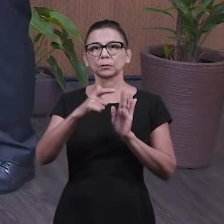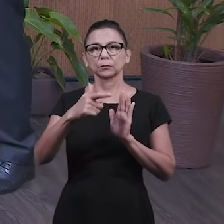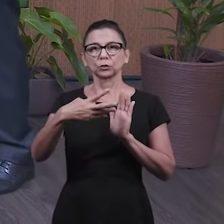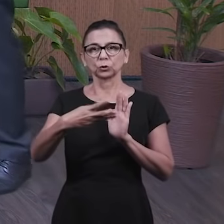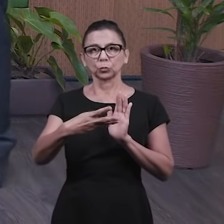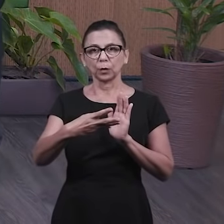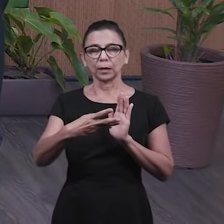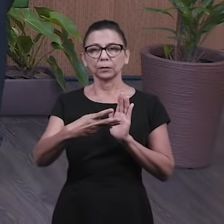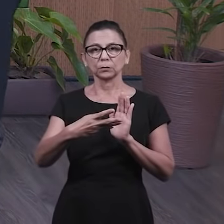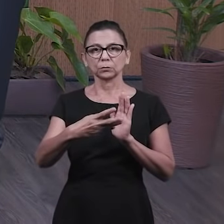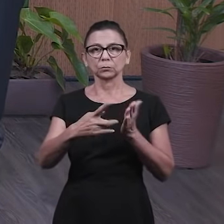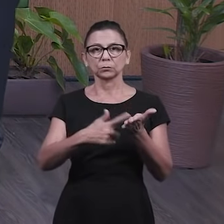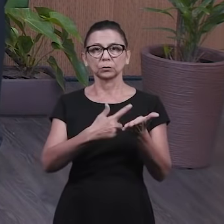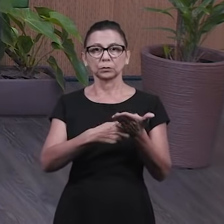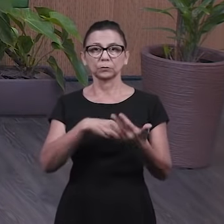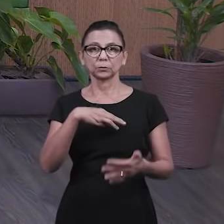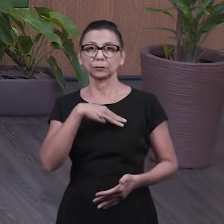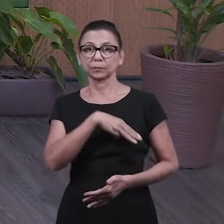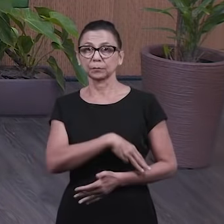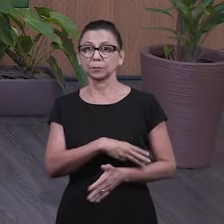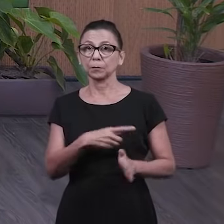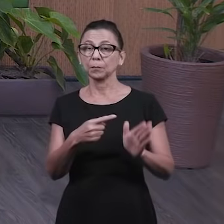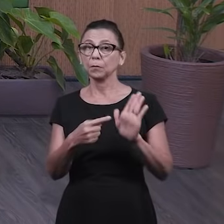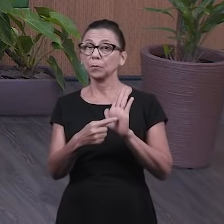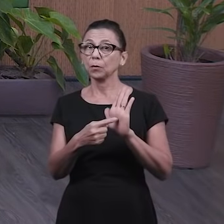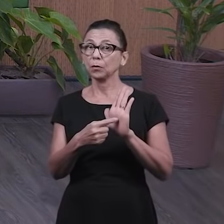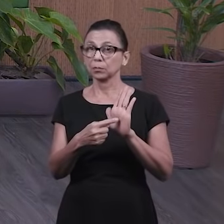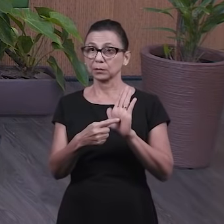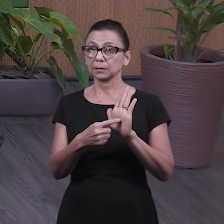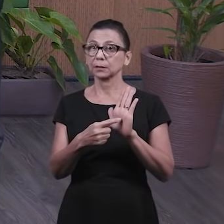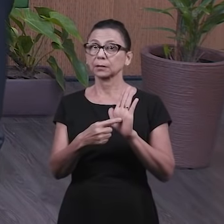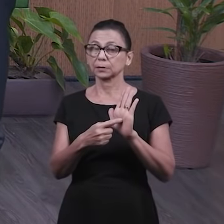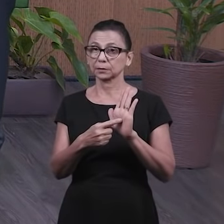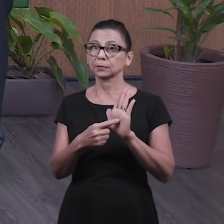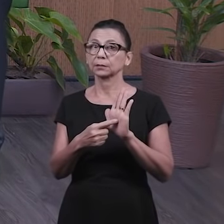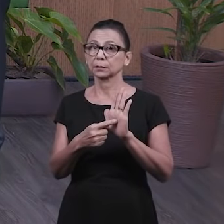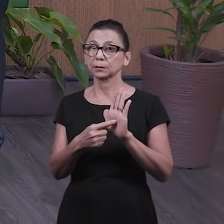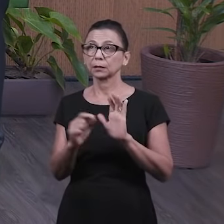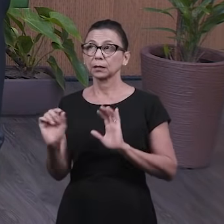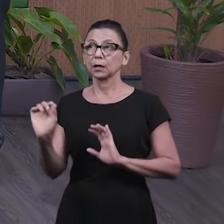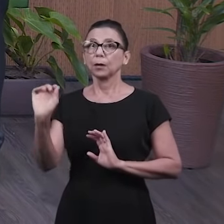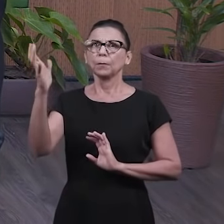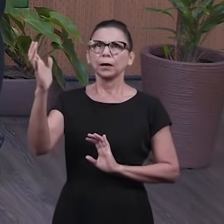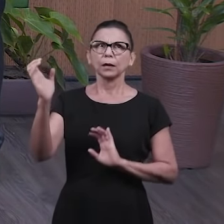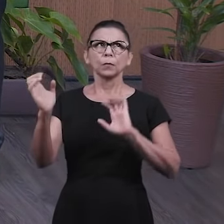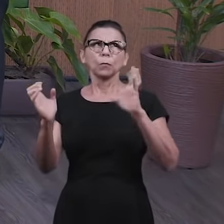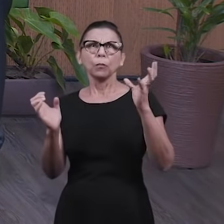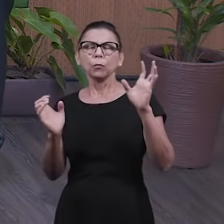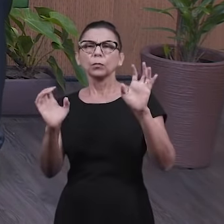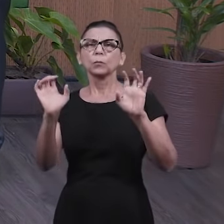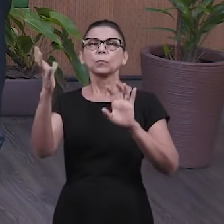de Mateus, ressaltando que os sinais que atestariam a proximidade da vinda